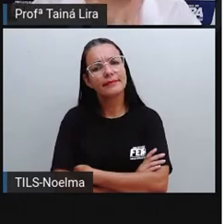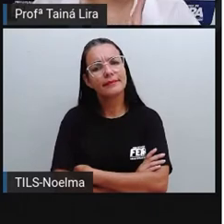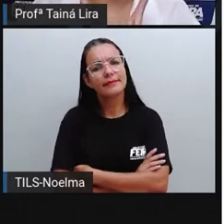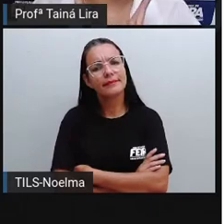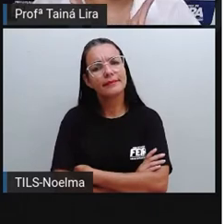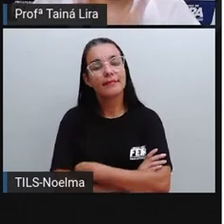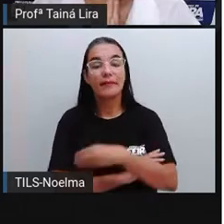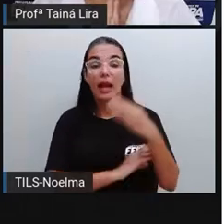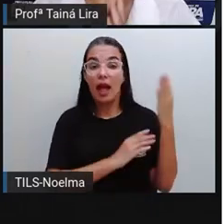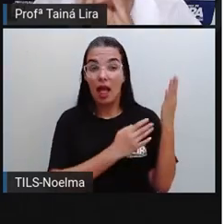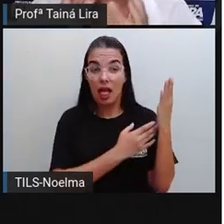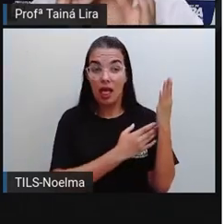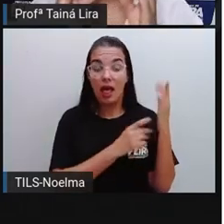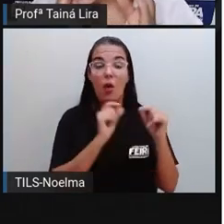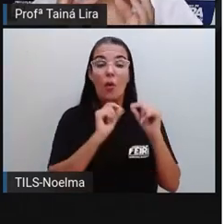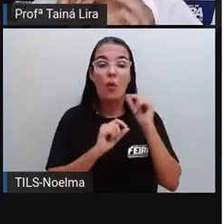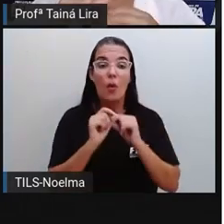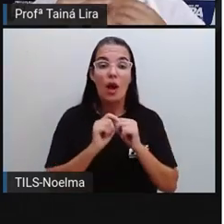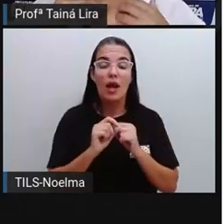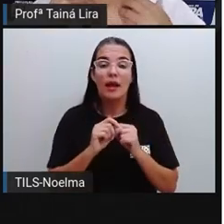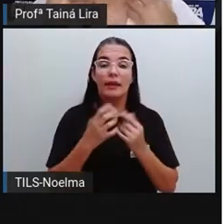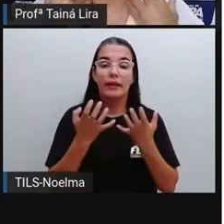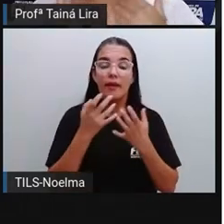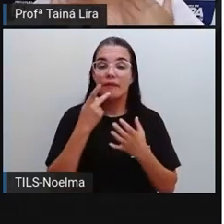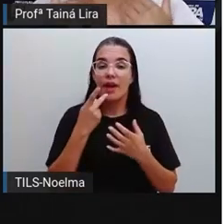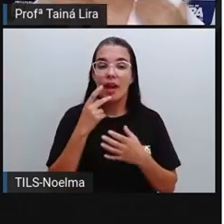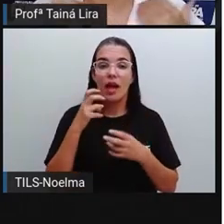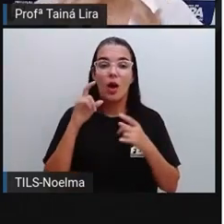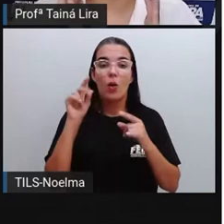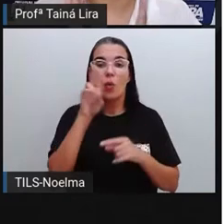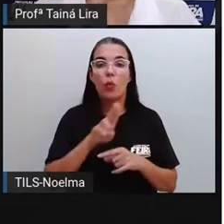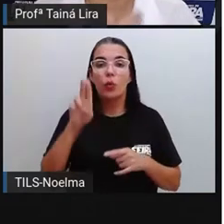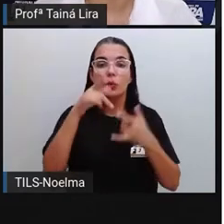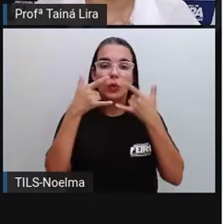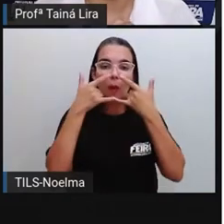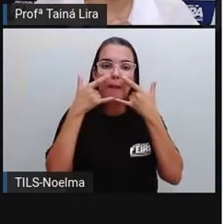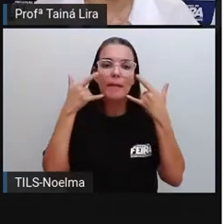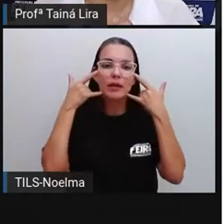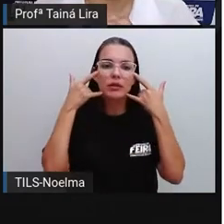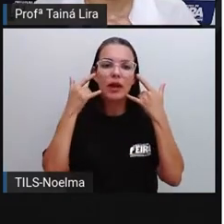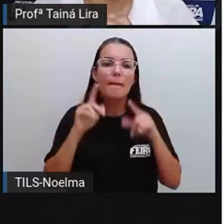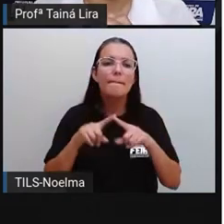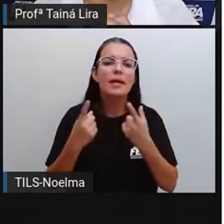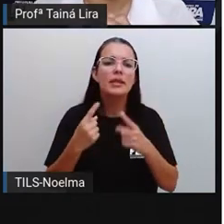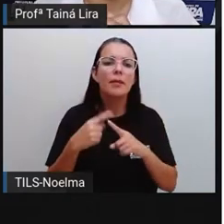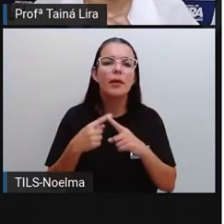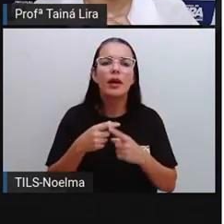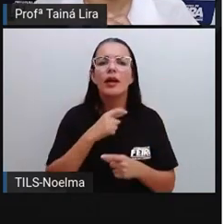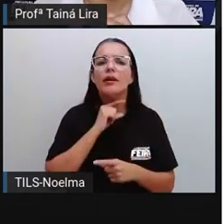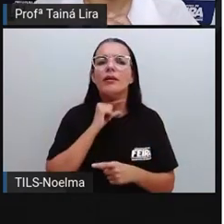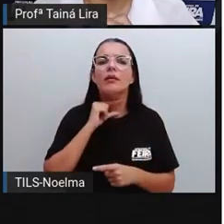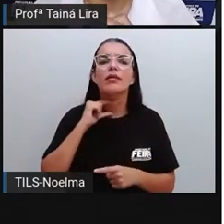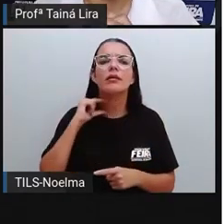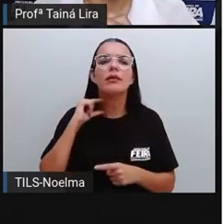Ela é sobre o uso da máscara. E por que que colocou a boca lá no pescoço?